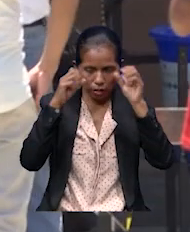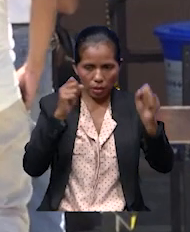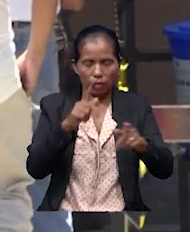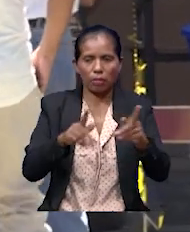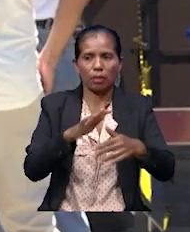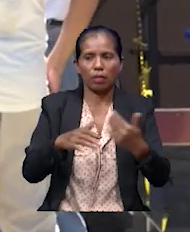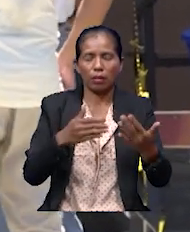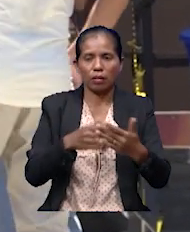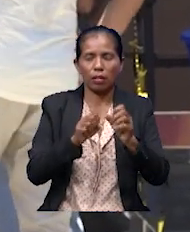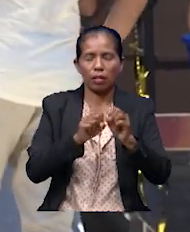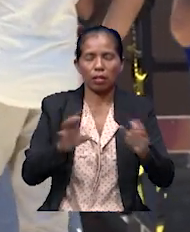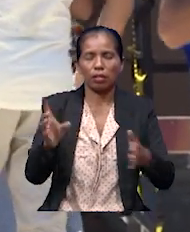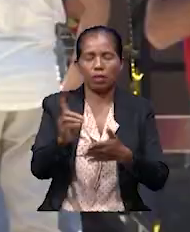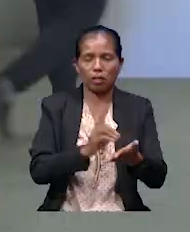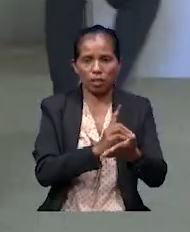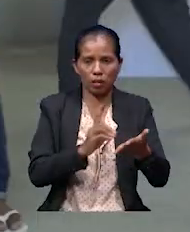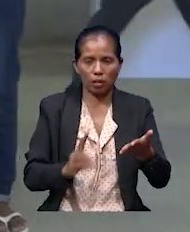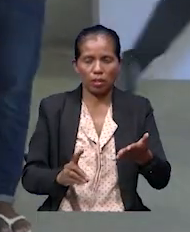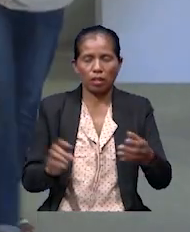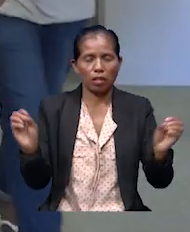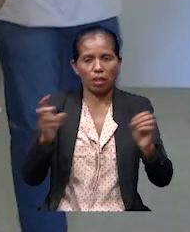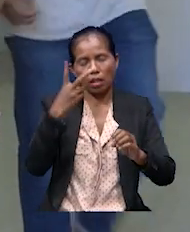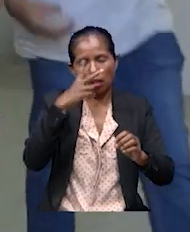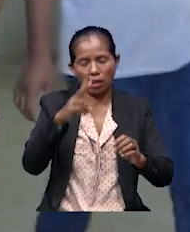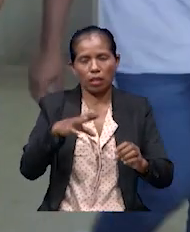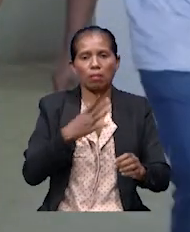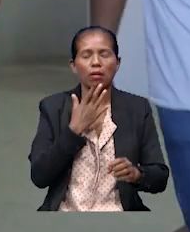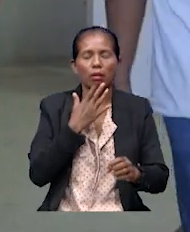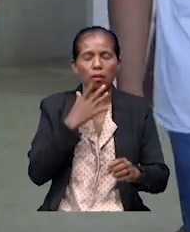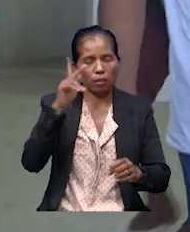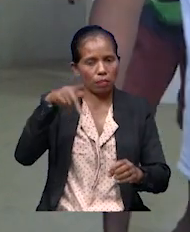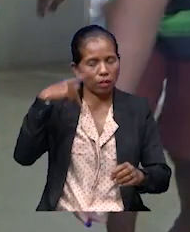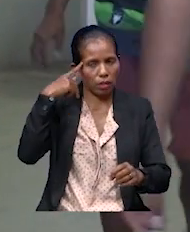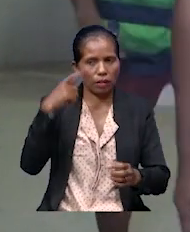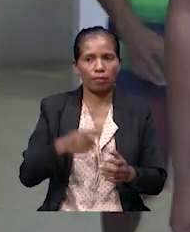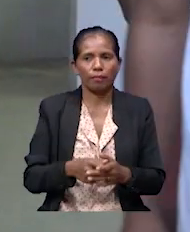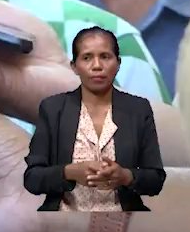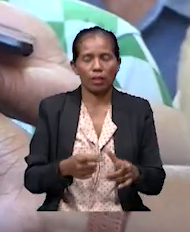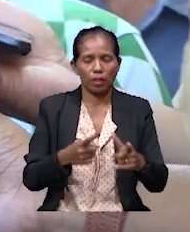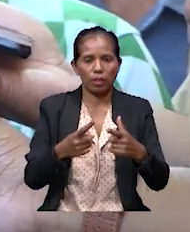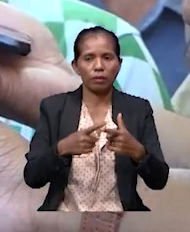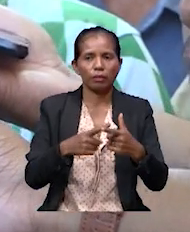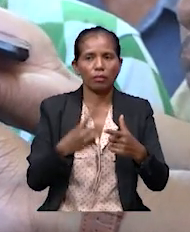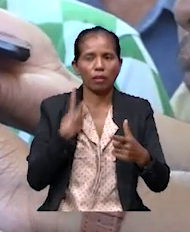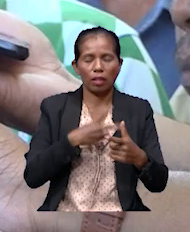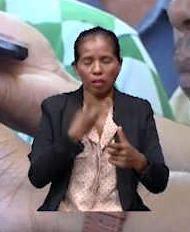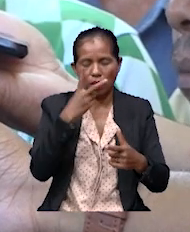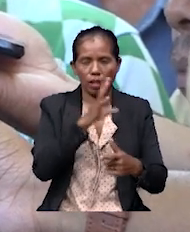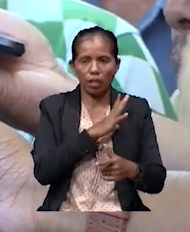Tomak no halakon diskriminasaun hodi lahare ba kor politiku. Ohi ni tahei indeit, respeito